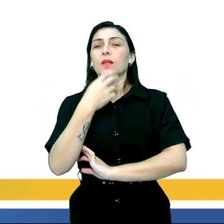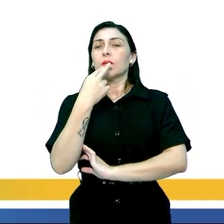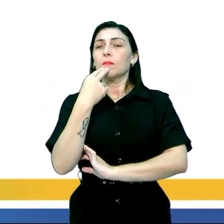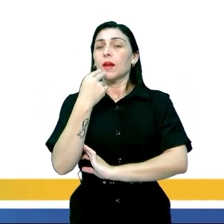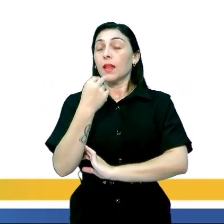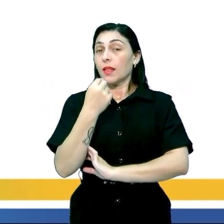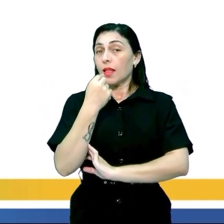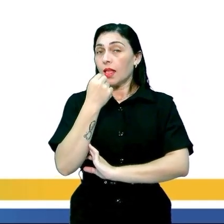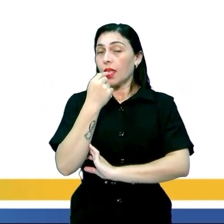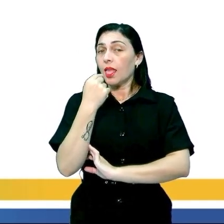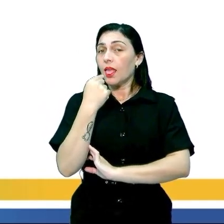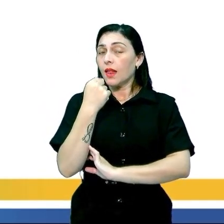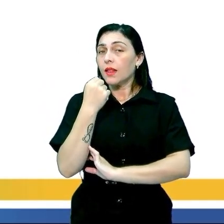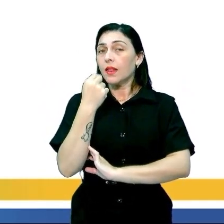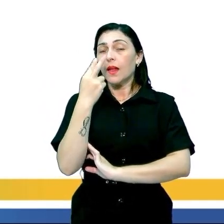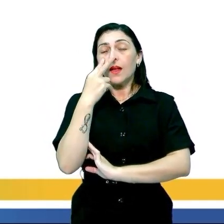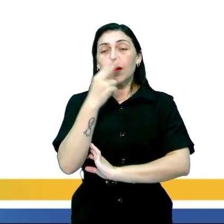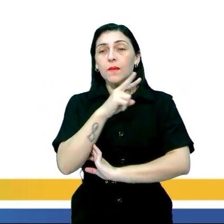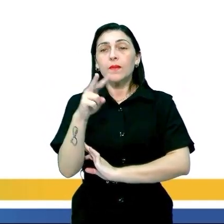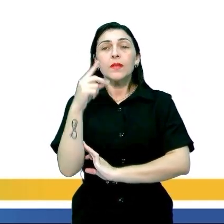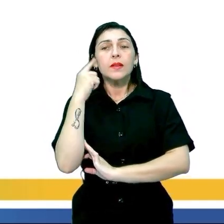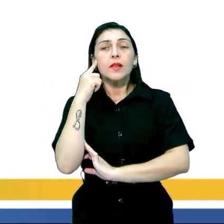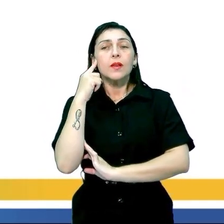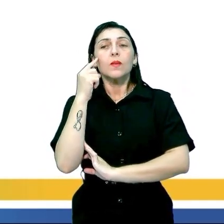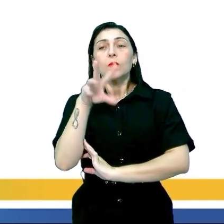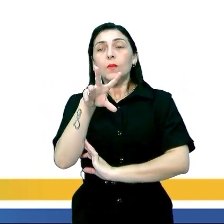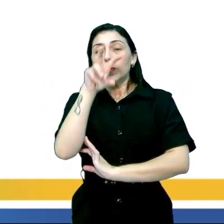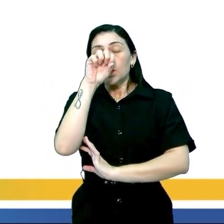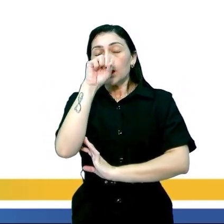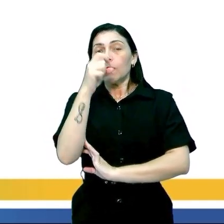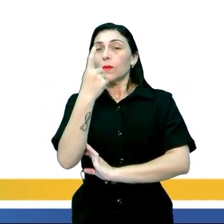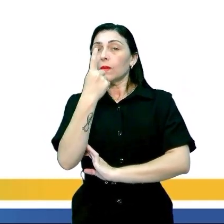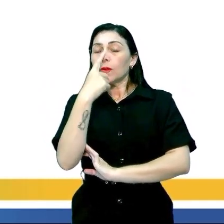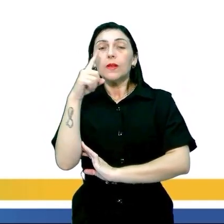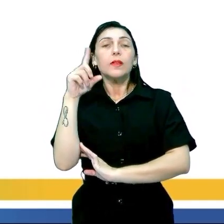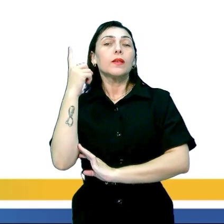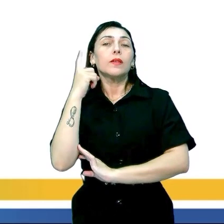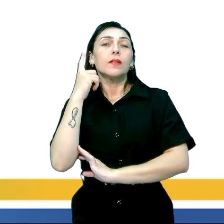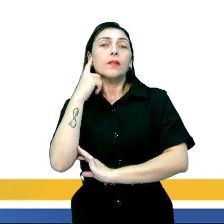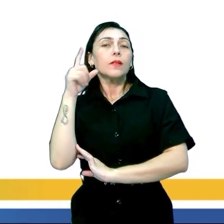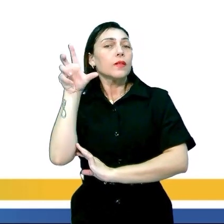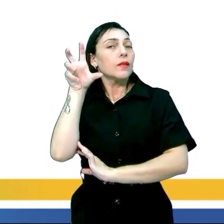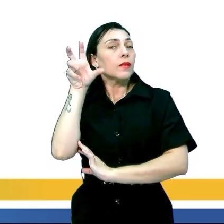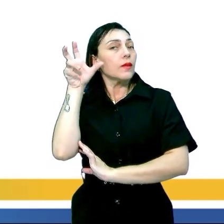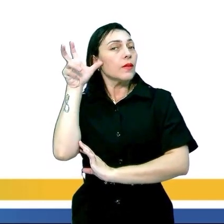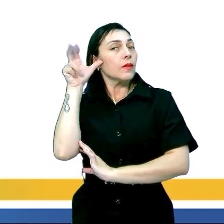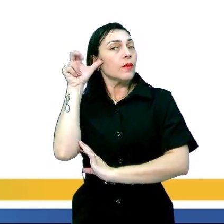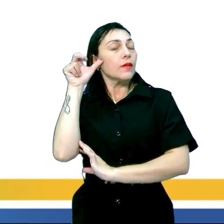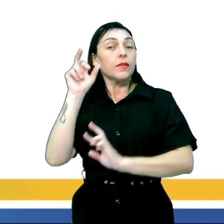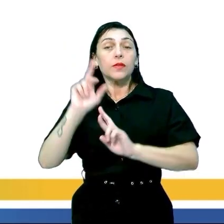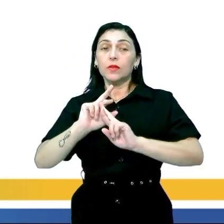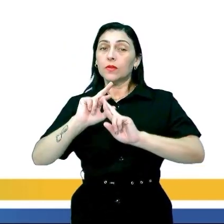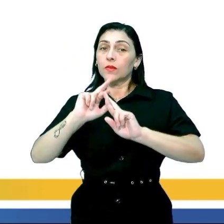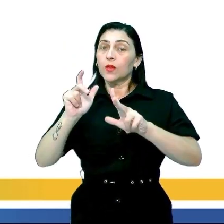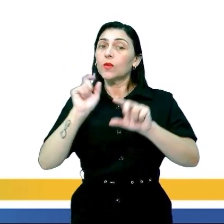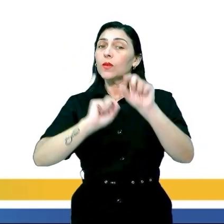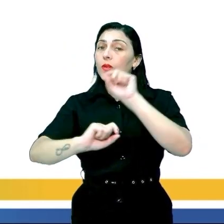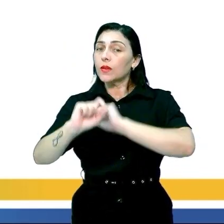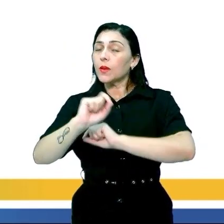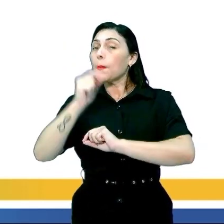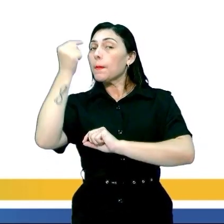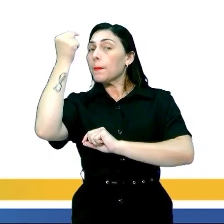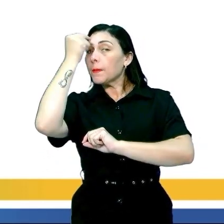sentidos, como o paladar, a visão, o olfato e a audição. No entanto, diferentemente do que